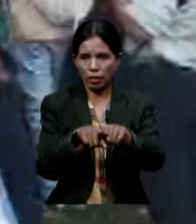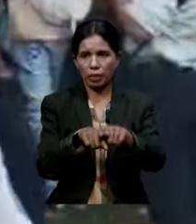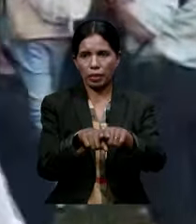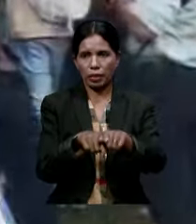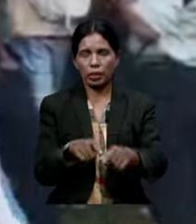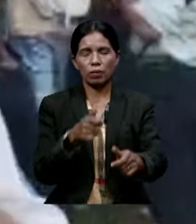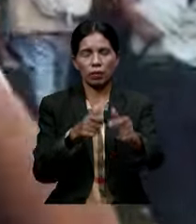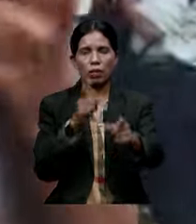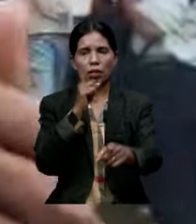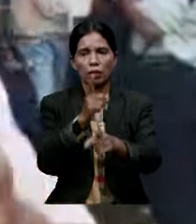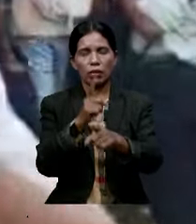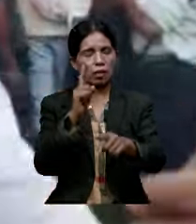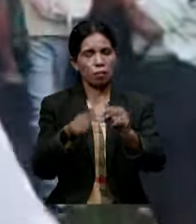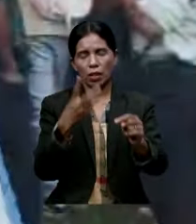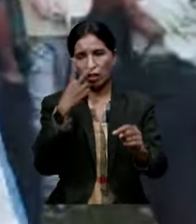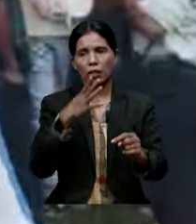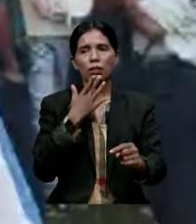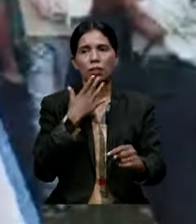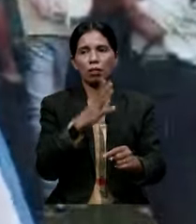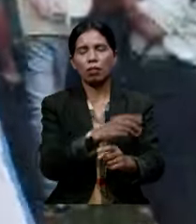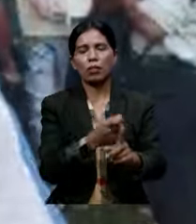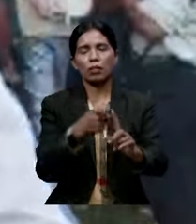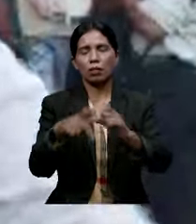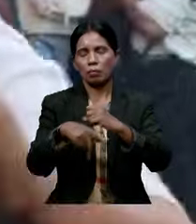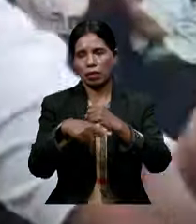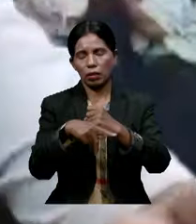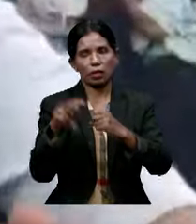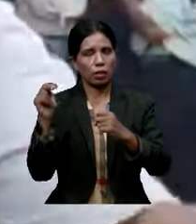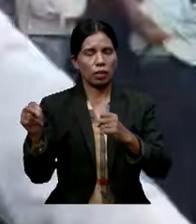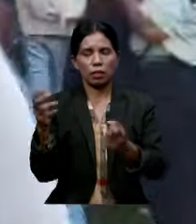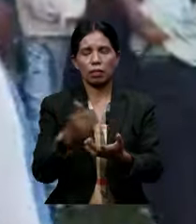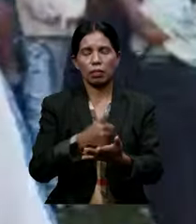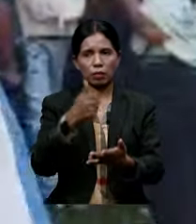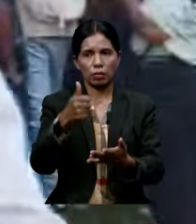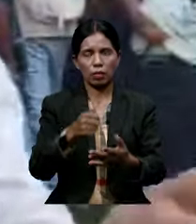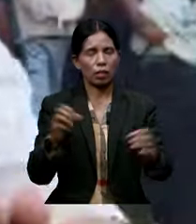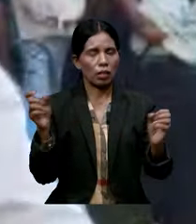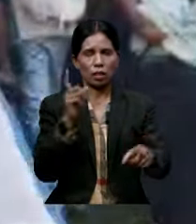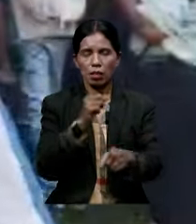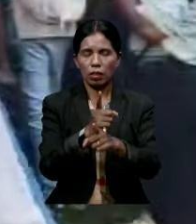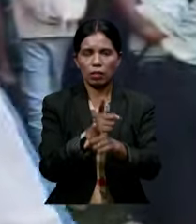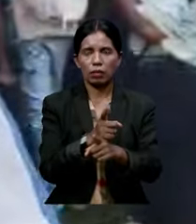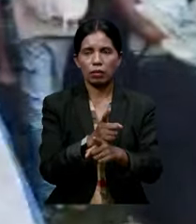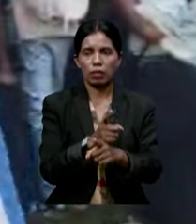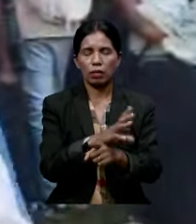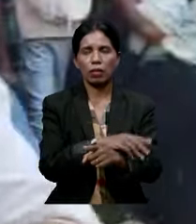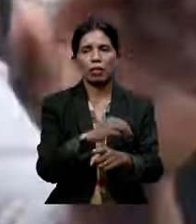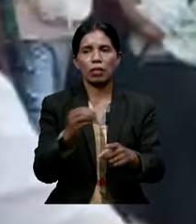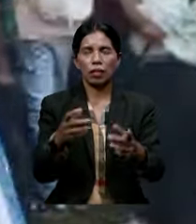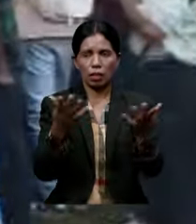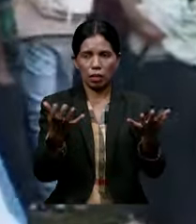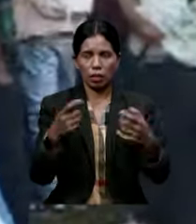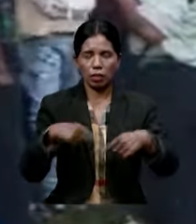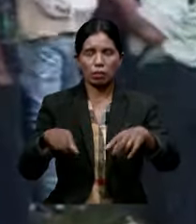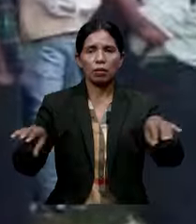minia legalidade, la bele hareba cor dan okor udiane usi partir udiane, tenki idane mak tenki pasa oni indiane lolos. Nel foli mita sama jome barak nebe maka karaka tu